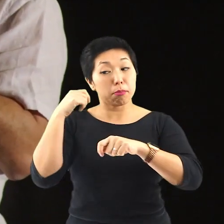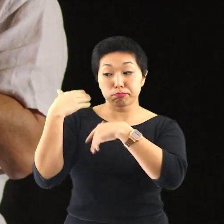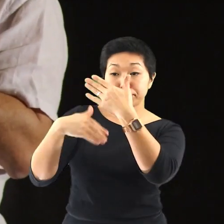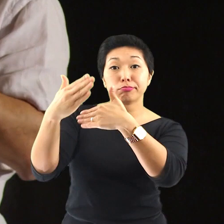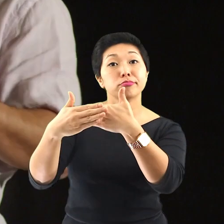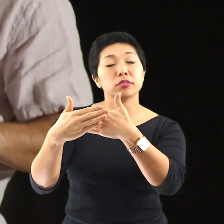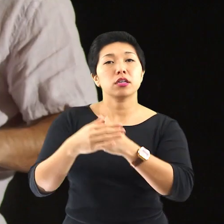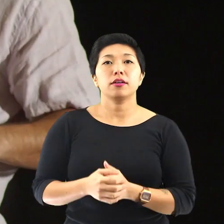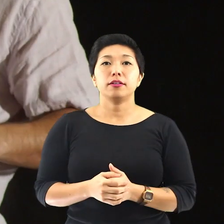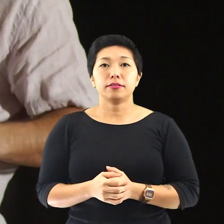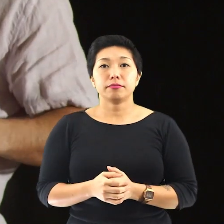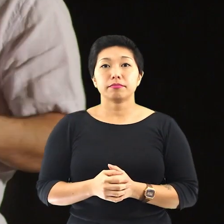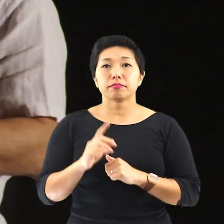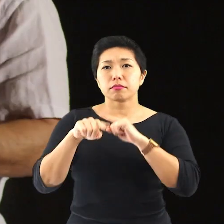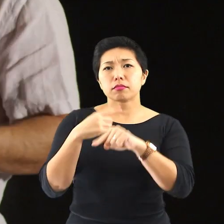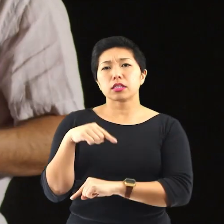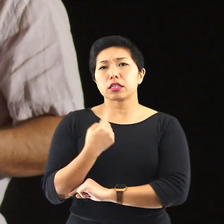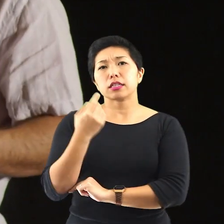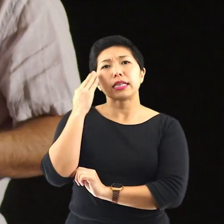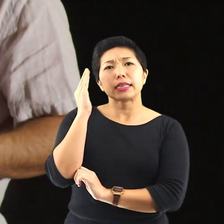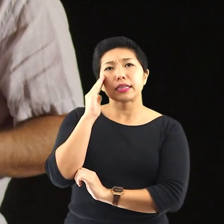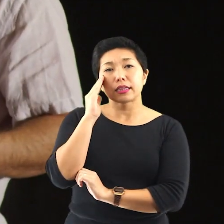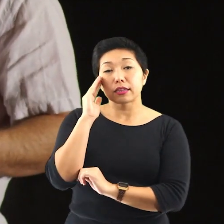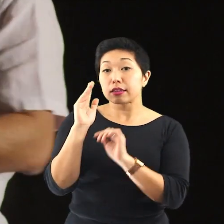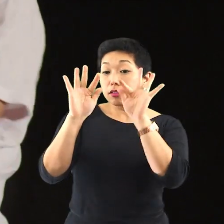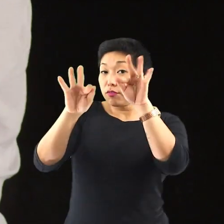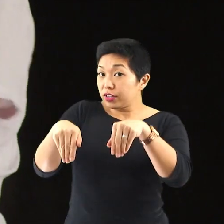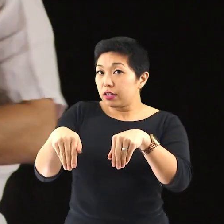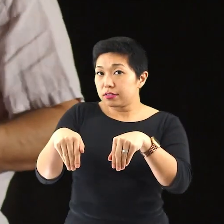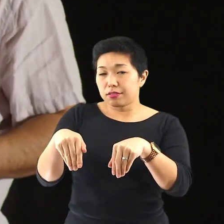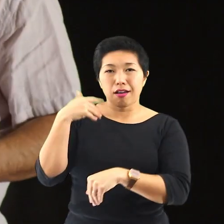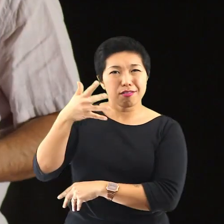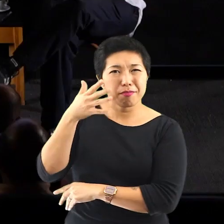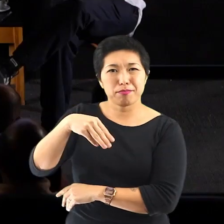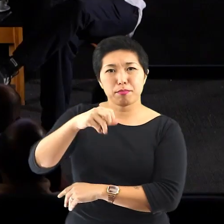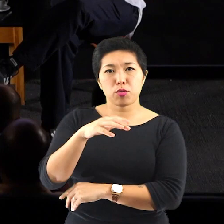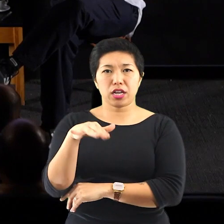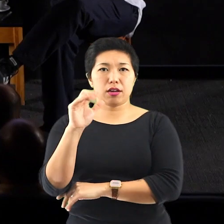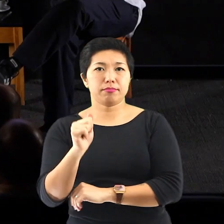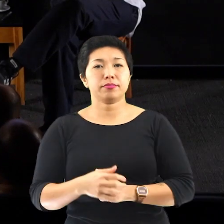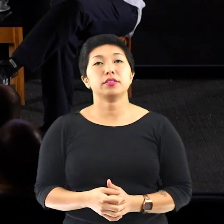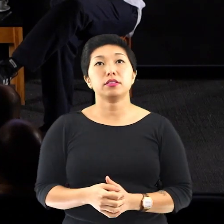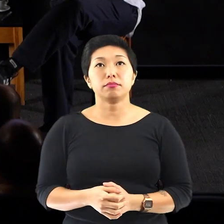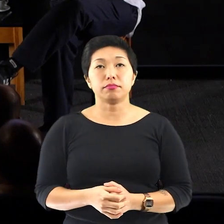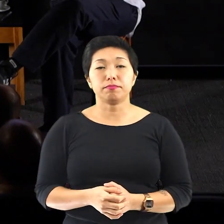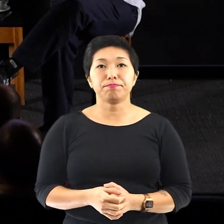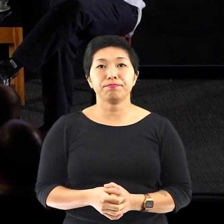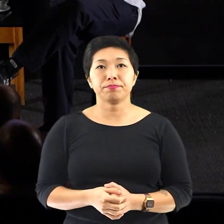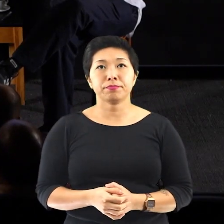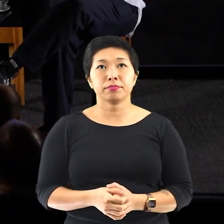direção, né, e depois a gente tenta encerrar com uma fala da Mônica aqui para a gente.